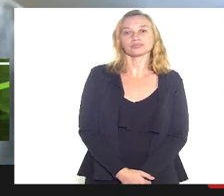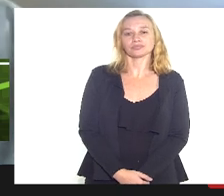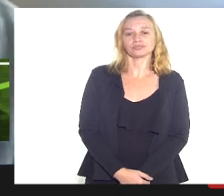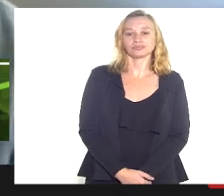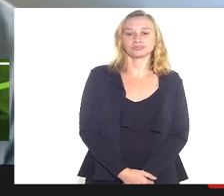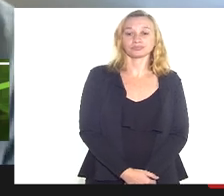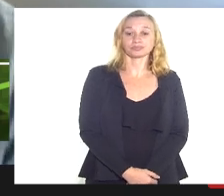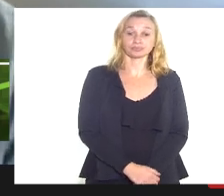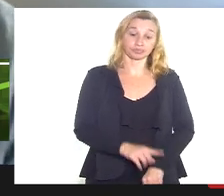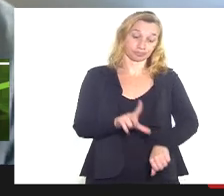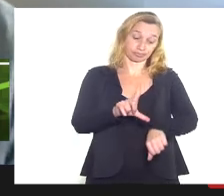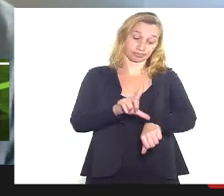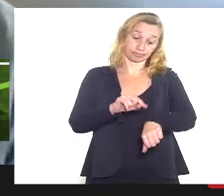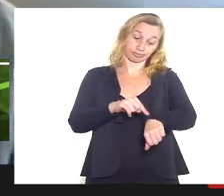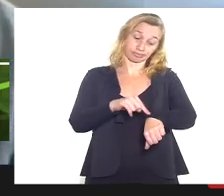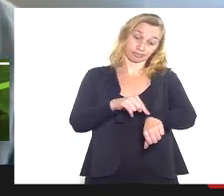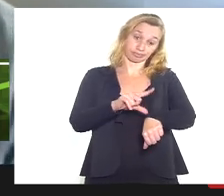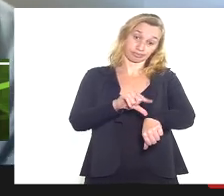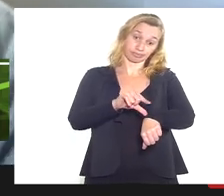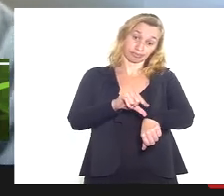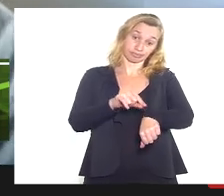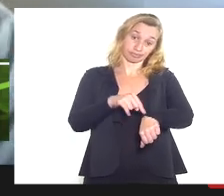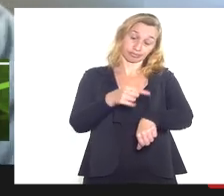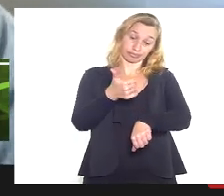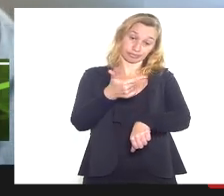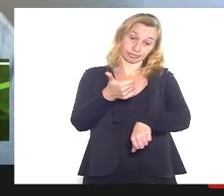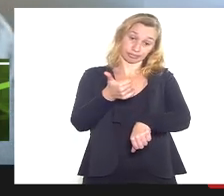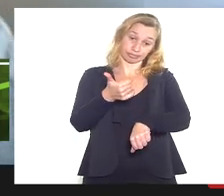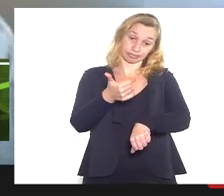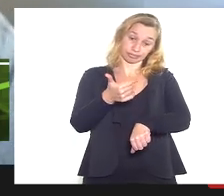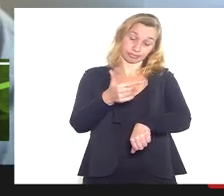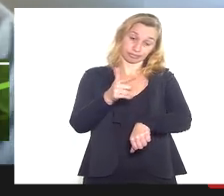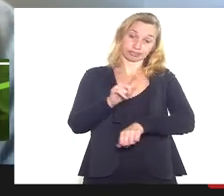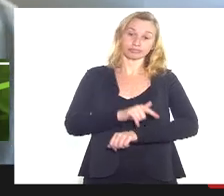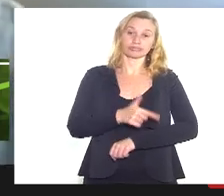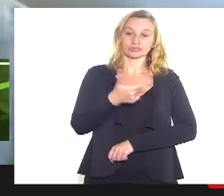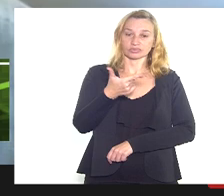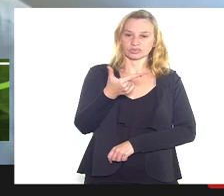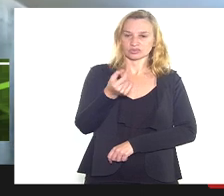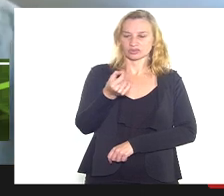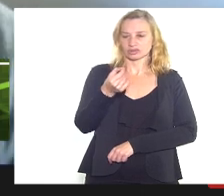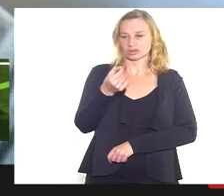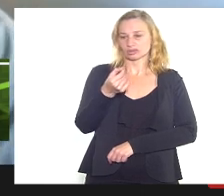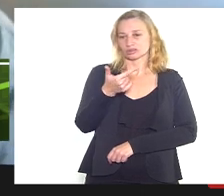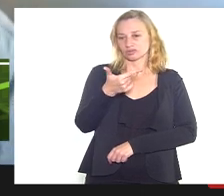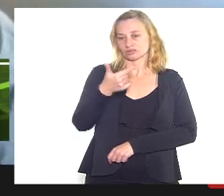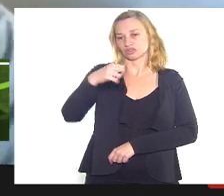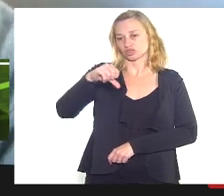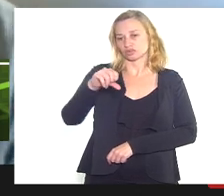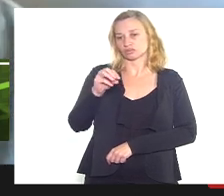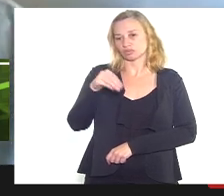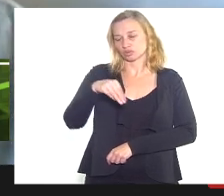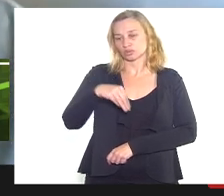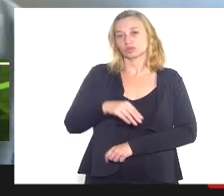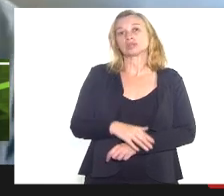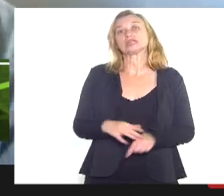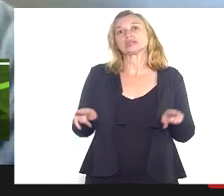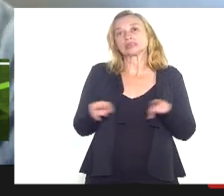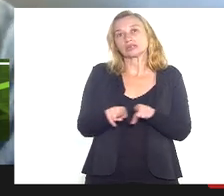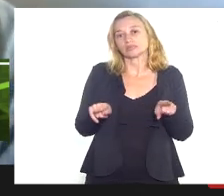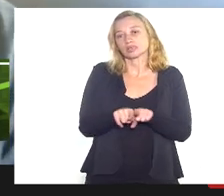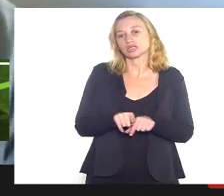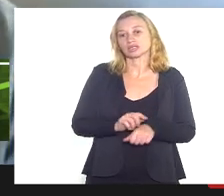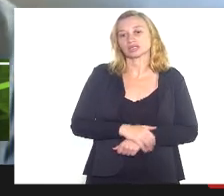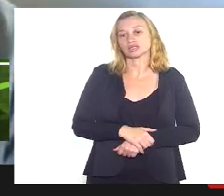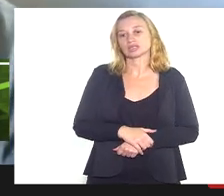pelo adiantar da hora, são 12 horas e 29 minutos, e também porque